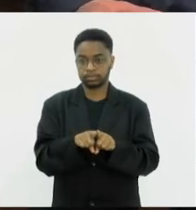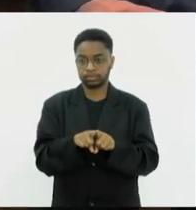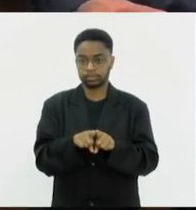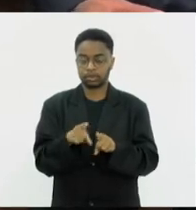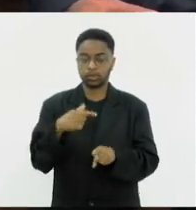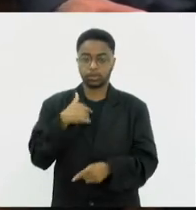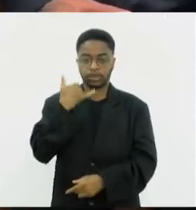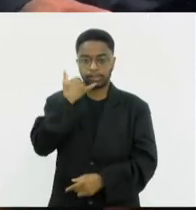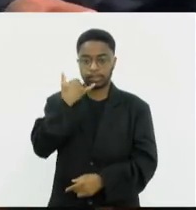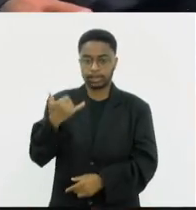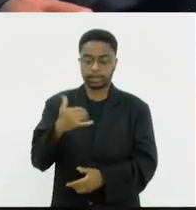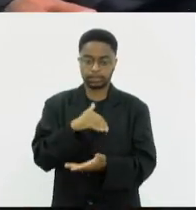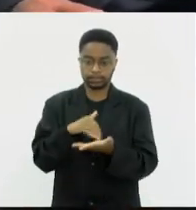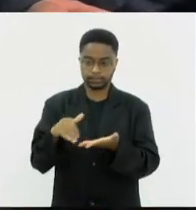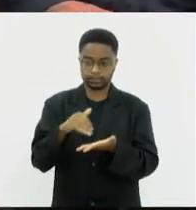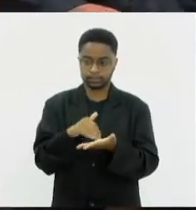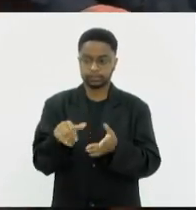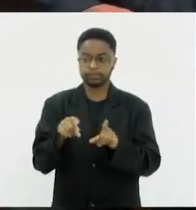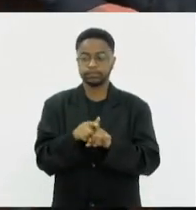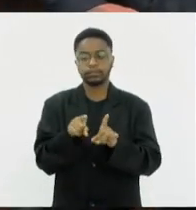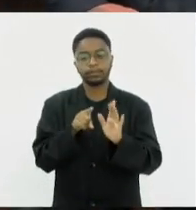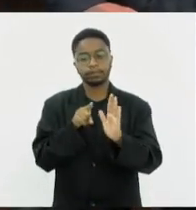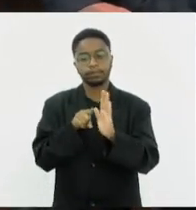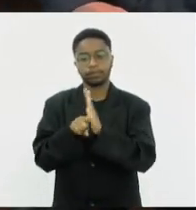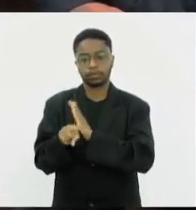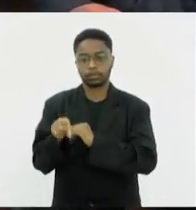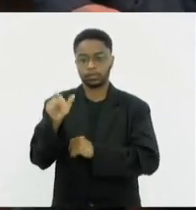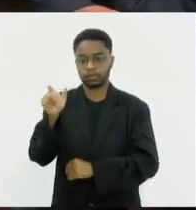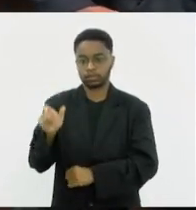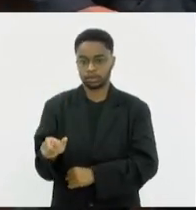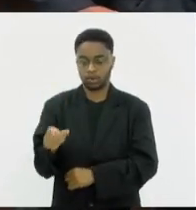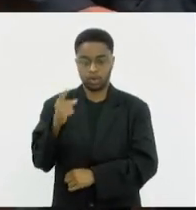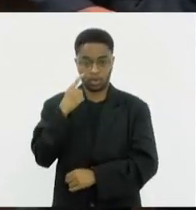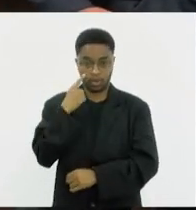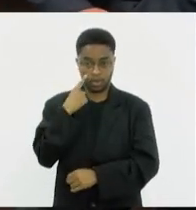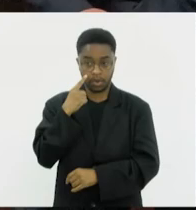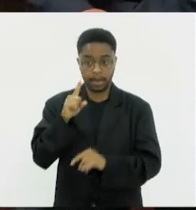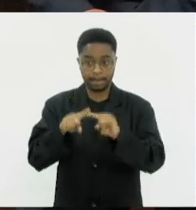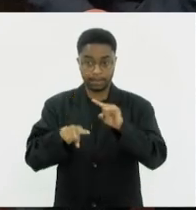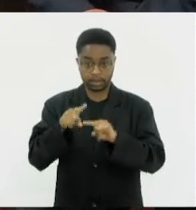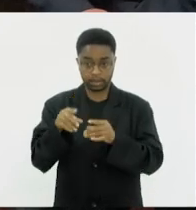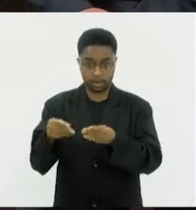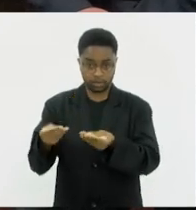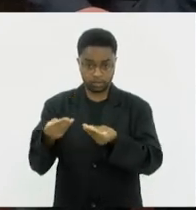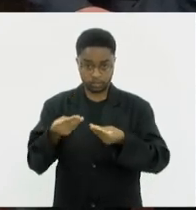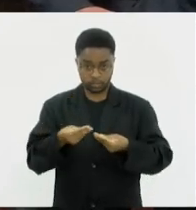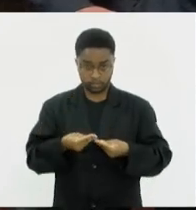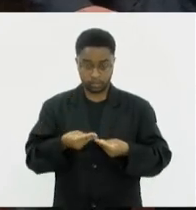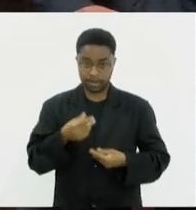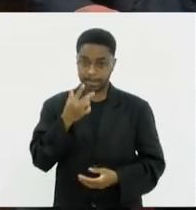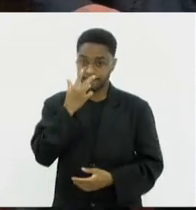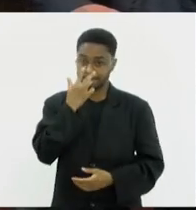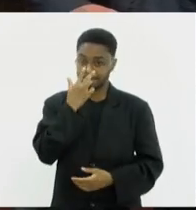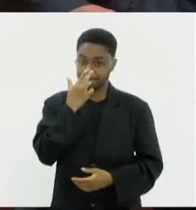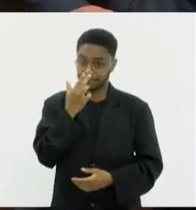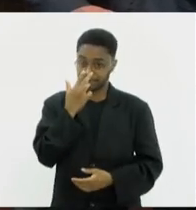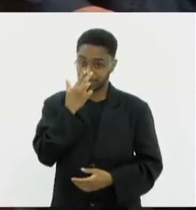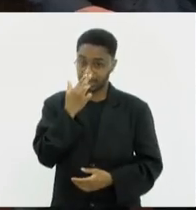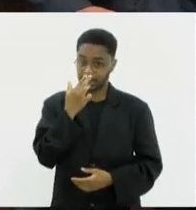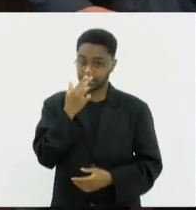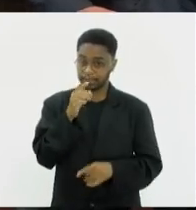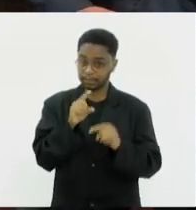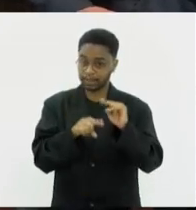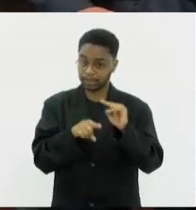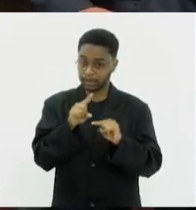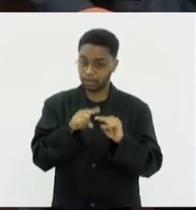liguei para a secretária, consultei a secretária, disse: olha, secretária, o material que eu recebi aqui me parece um material